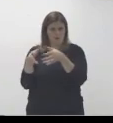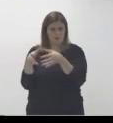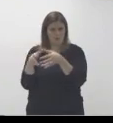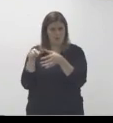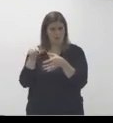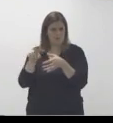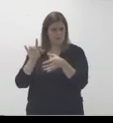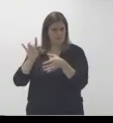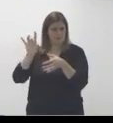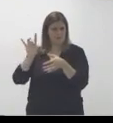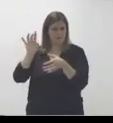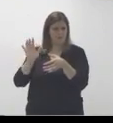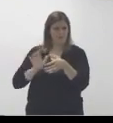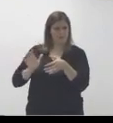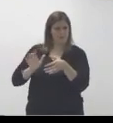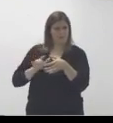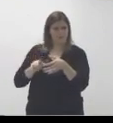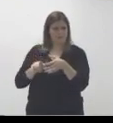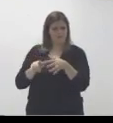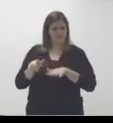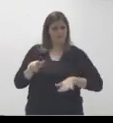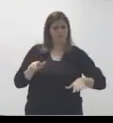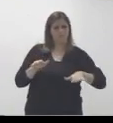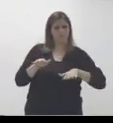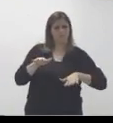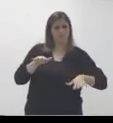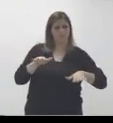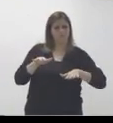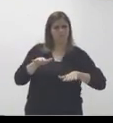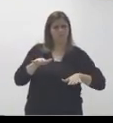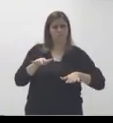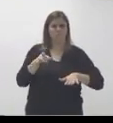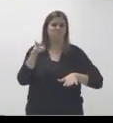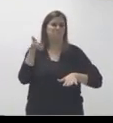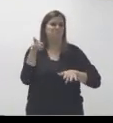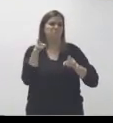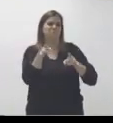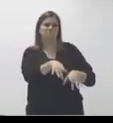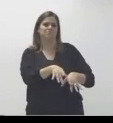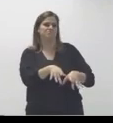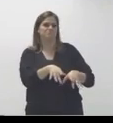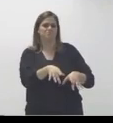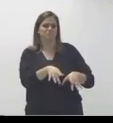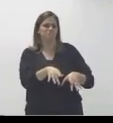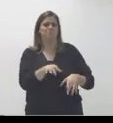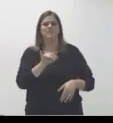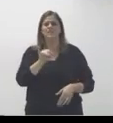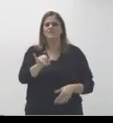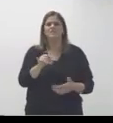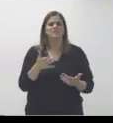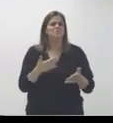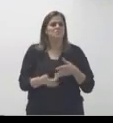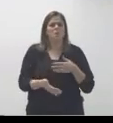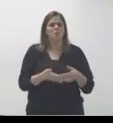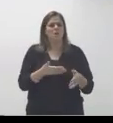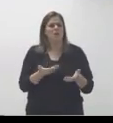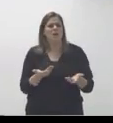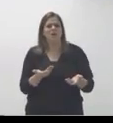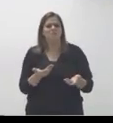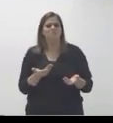valioso eles eram colocados em locais de invisibilidade né em que